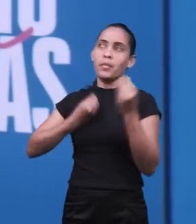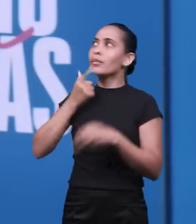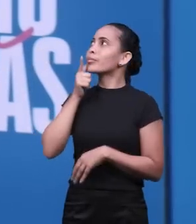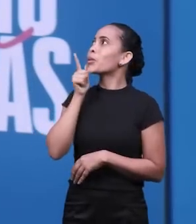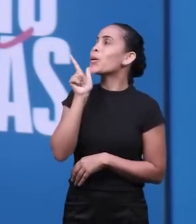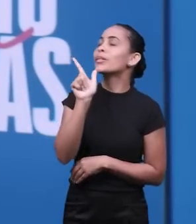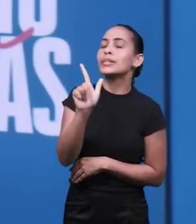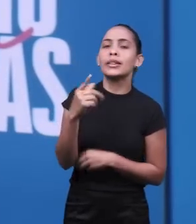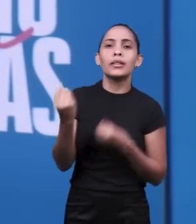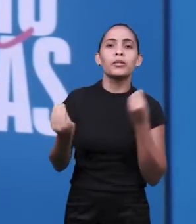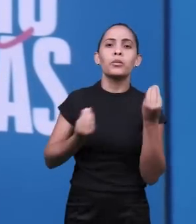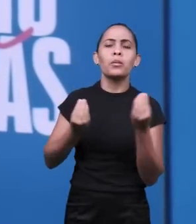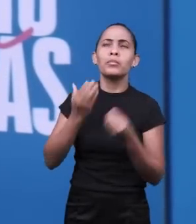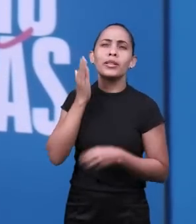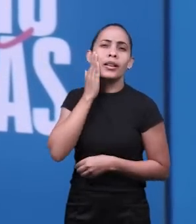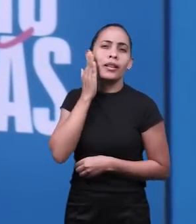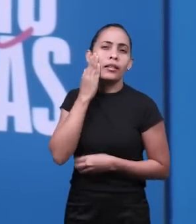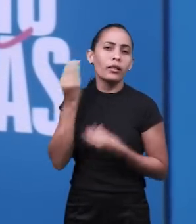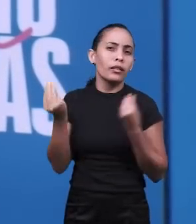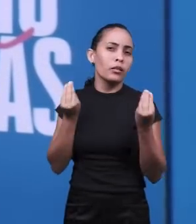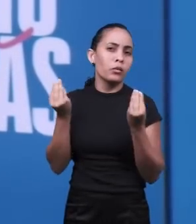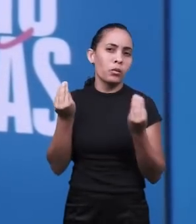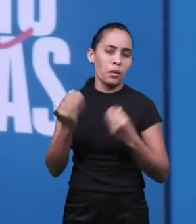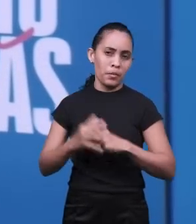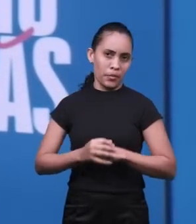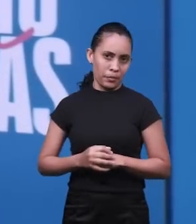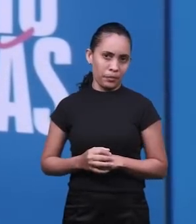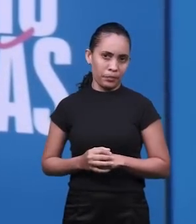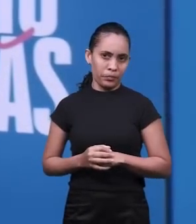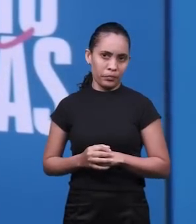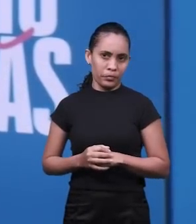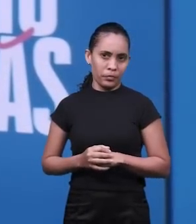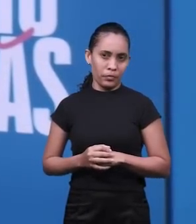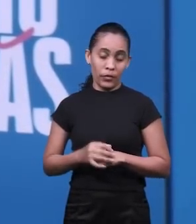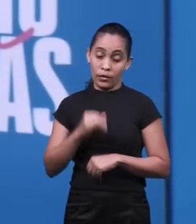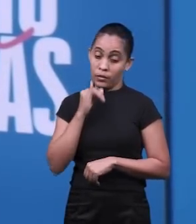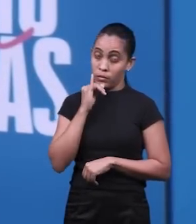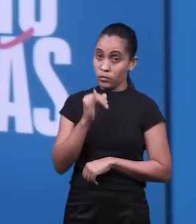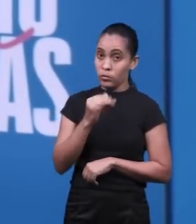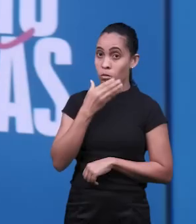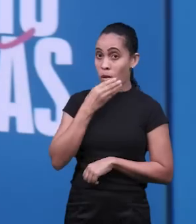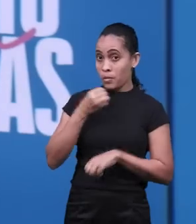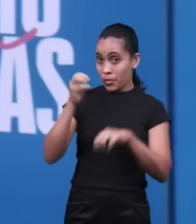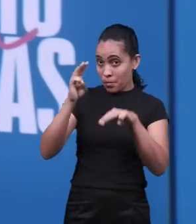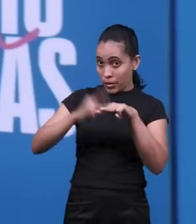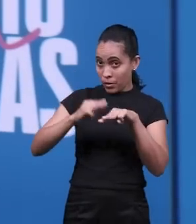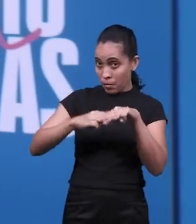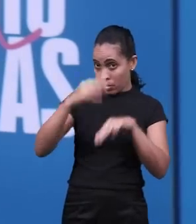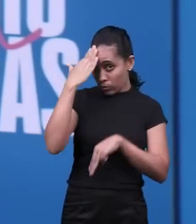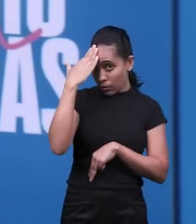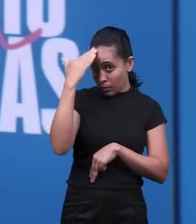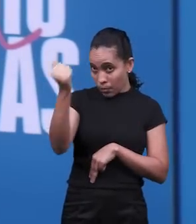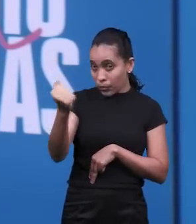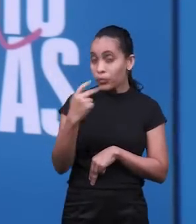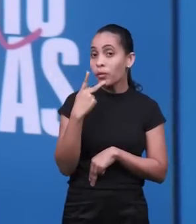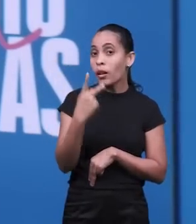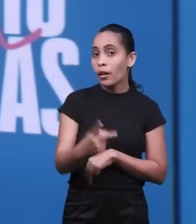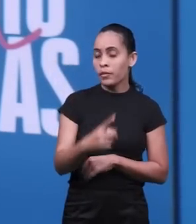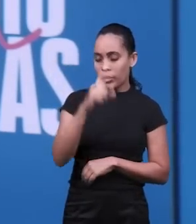alcançar. Não há como compreender Deus. Como dizia o matemático Pascal,